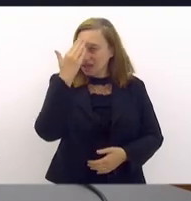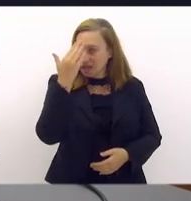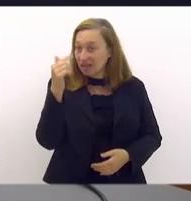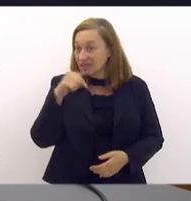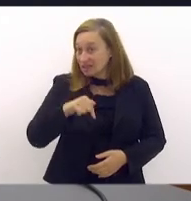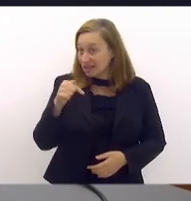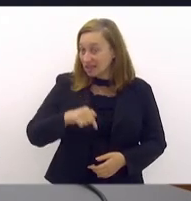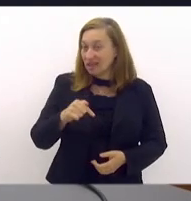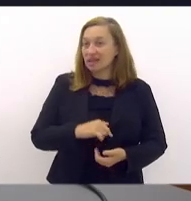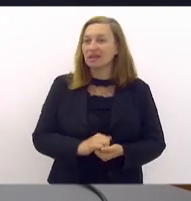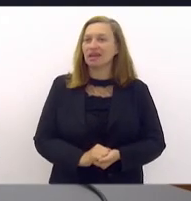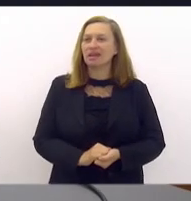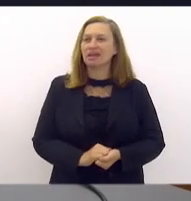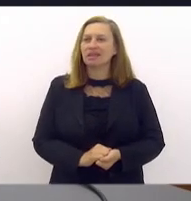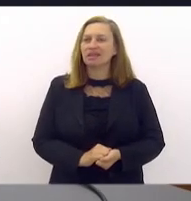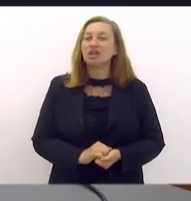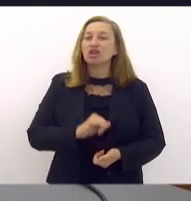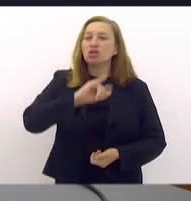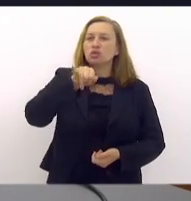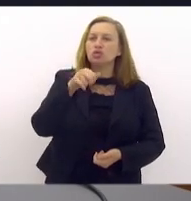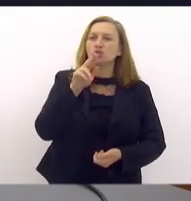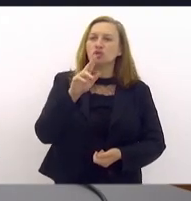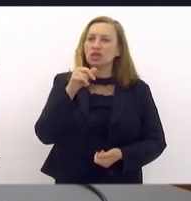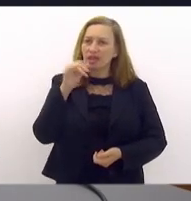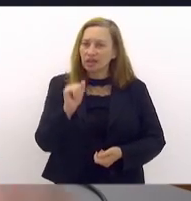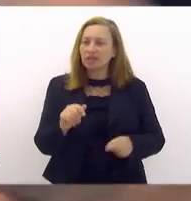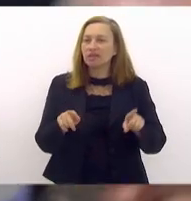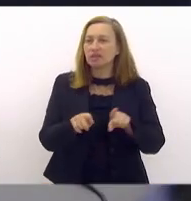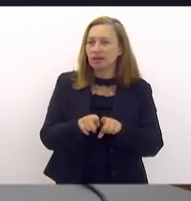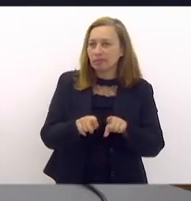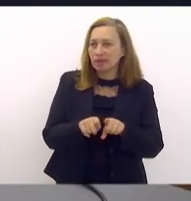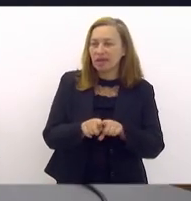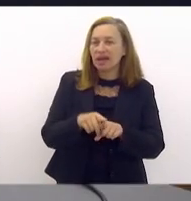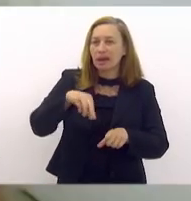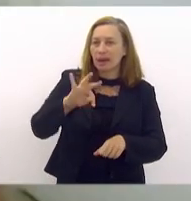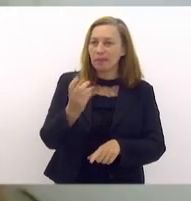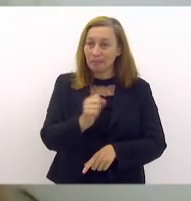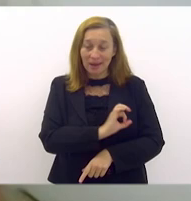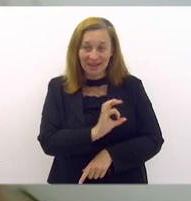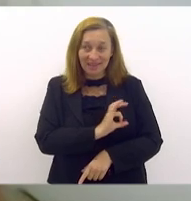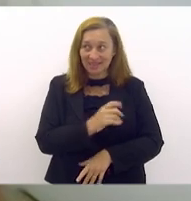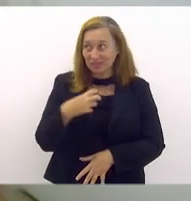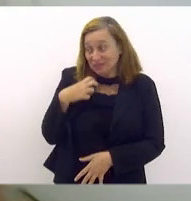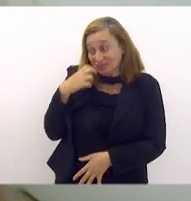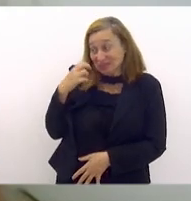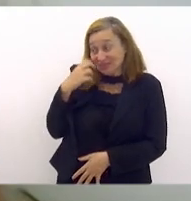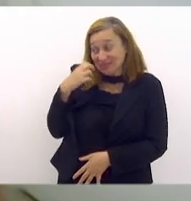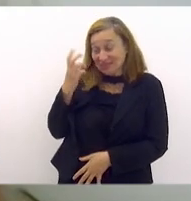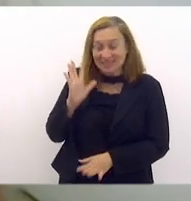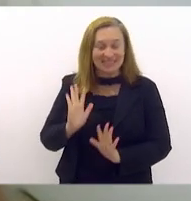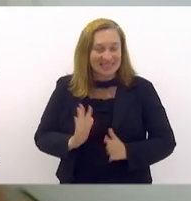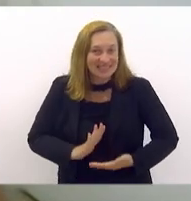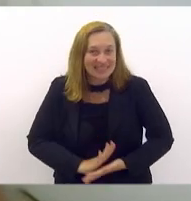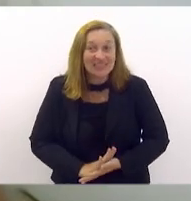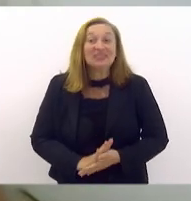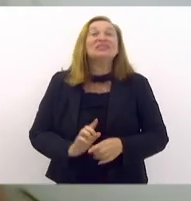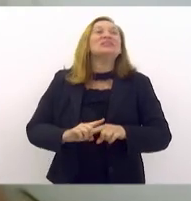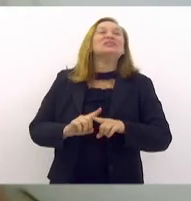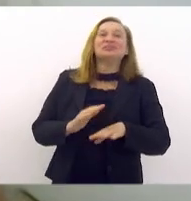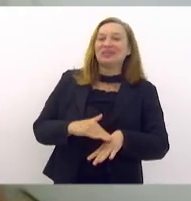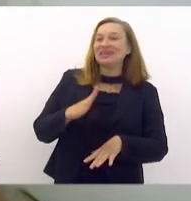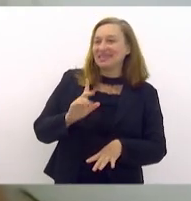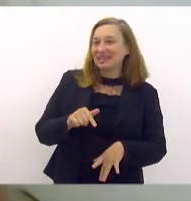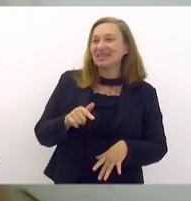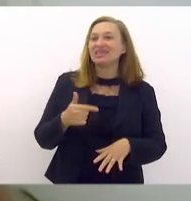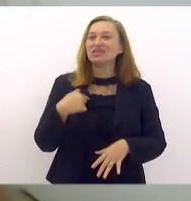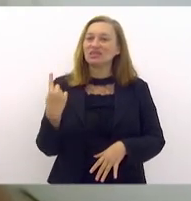aqui a Juliana e, novamente, a Marta, os elogios. Eu fico um pouco sem graça, confesso. Mas é isso,